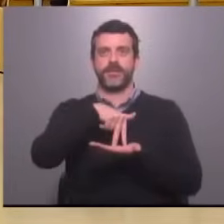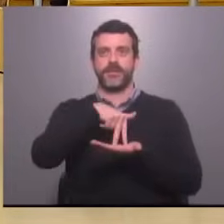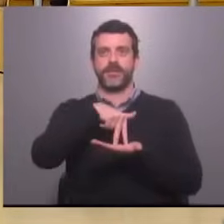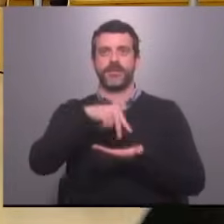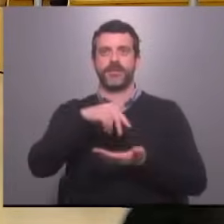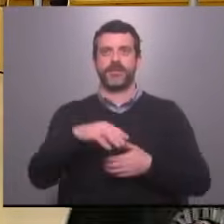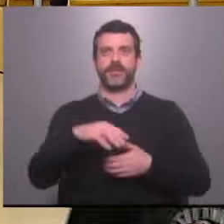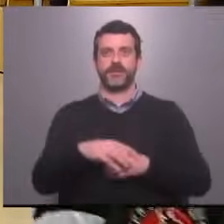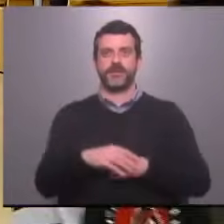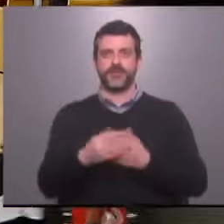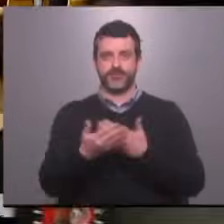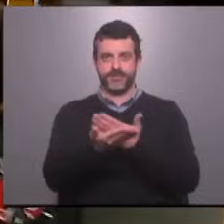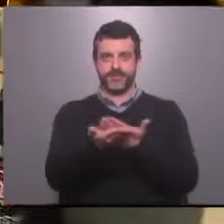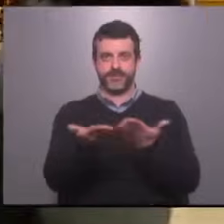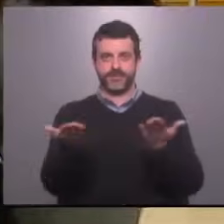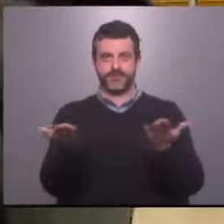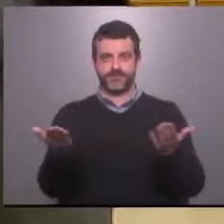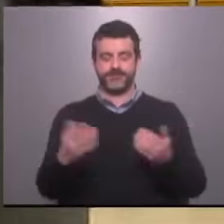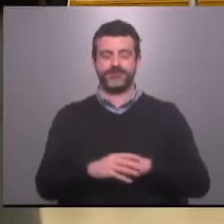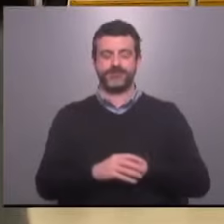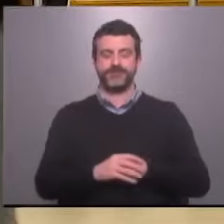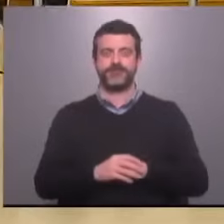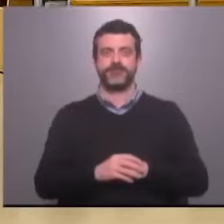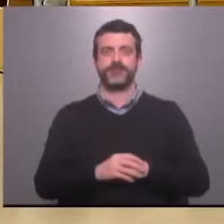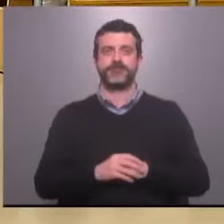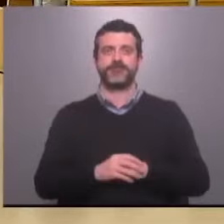Colocamos de pé.